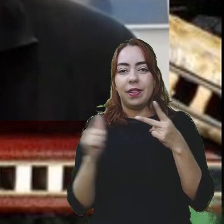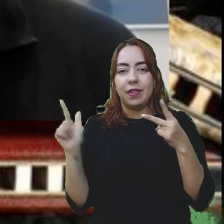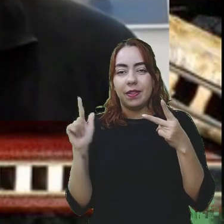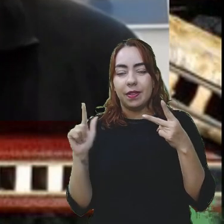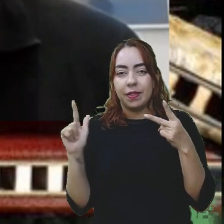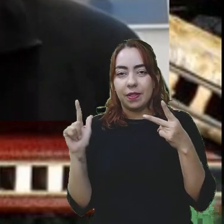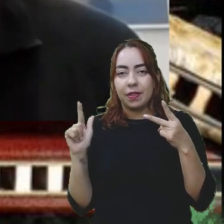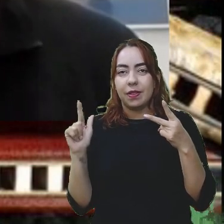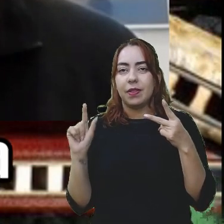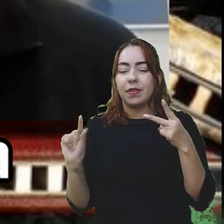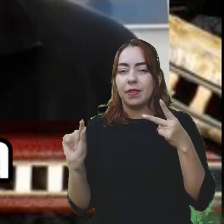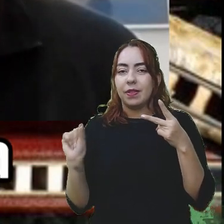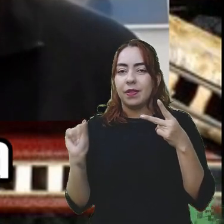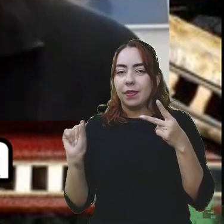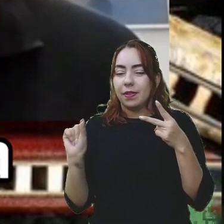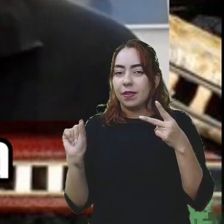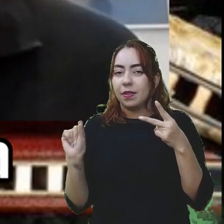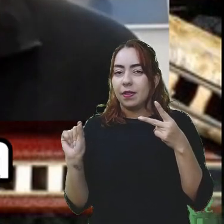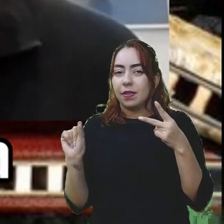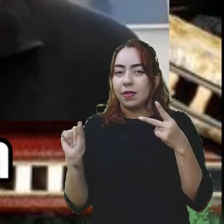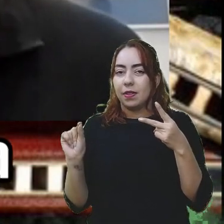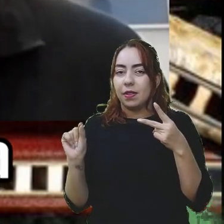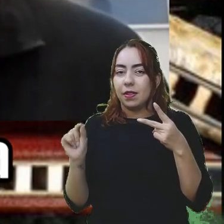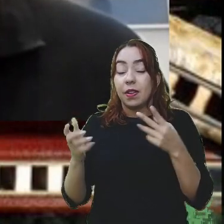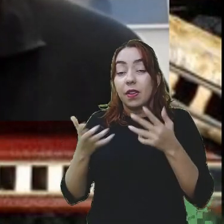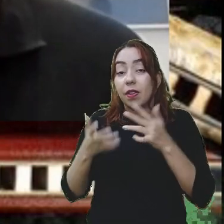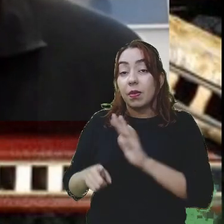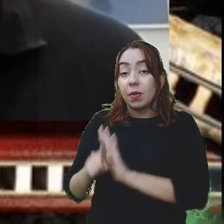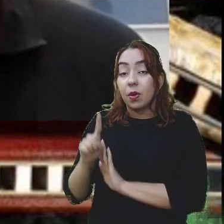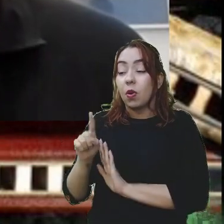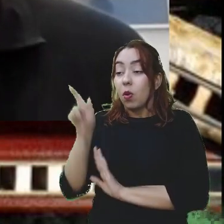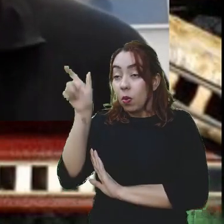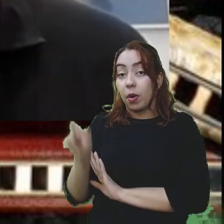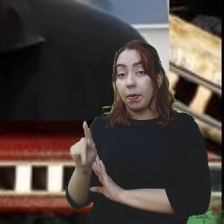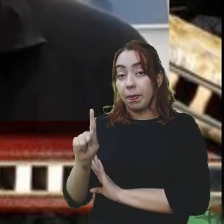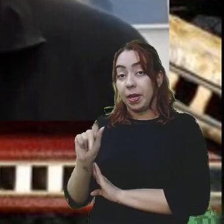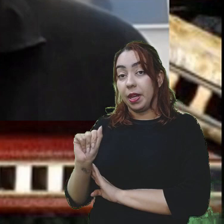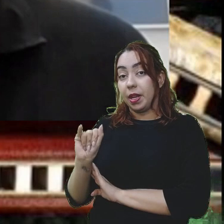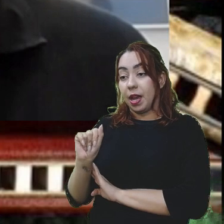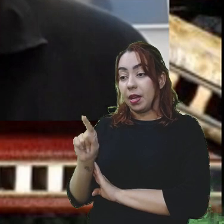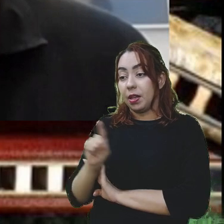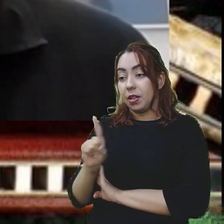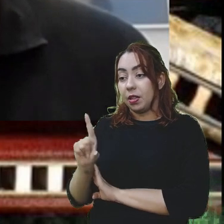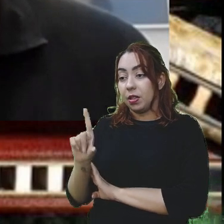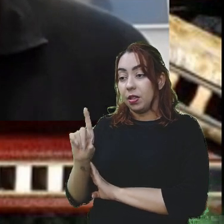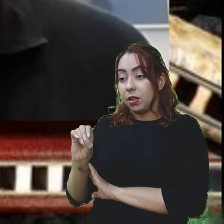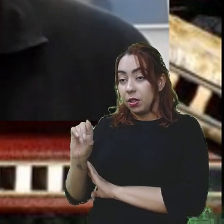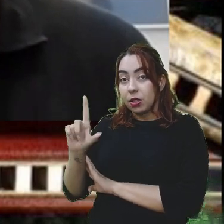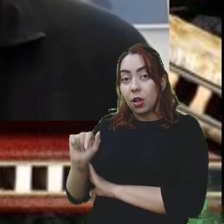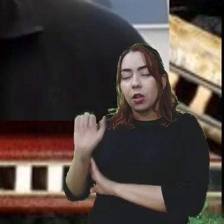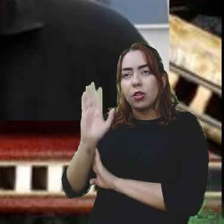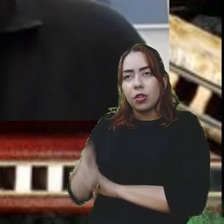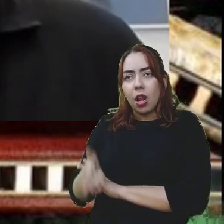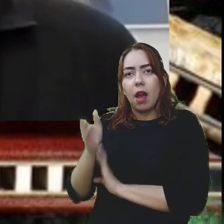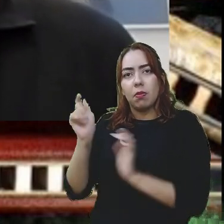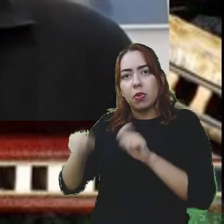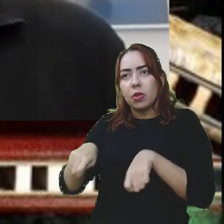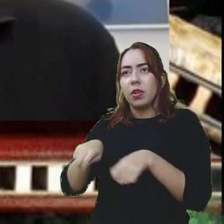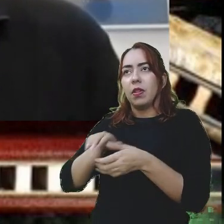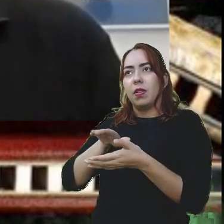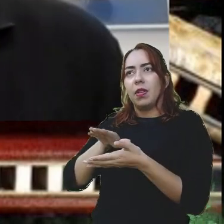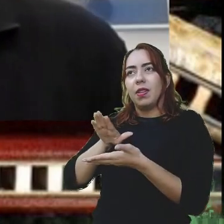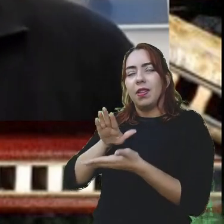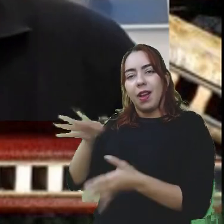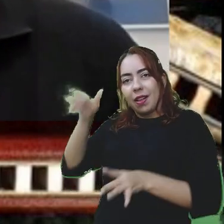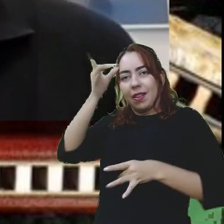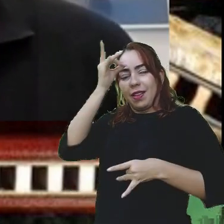é, eu queria saber também como foi o teu encontro com Piazzolla, que eu tive a oportunidade de ver você interpretando Piazzolla em